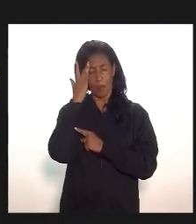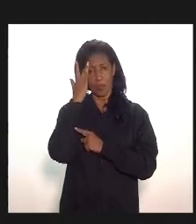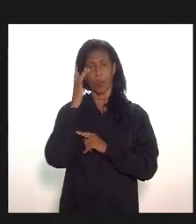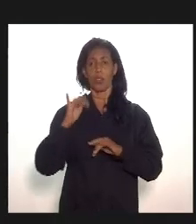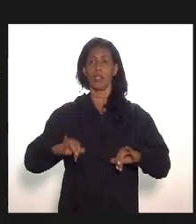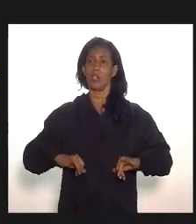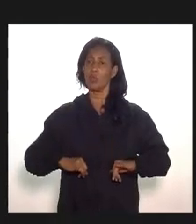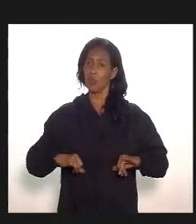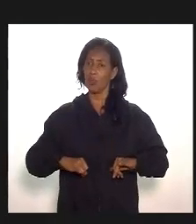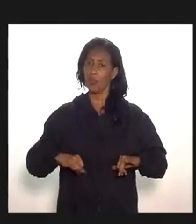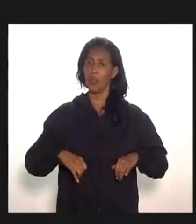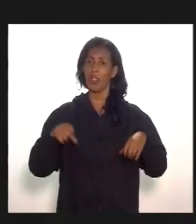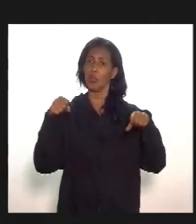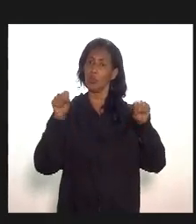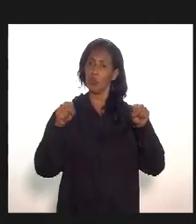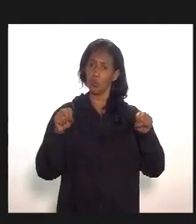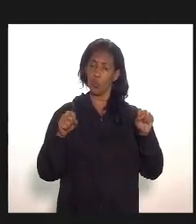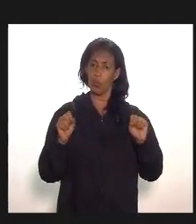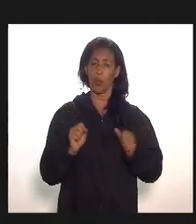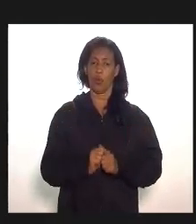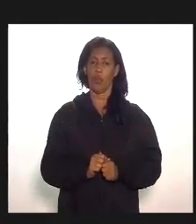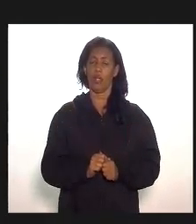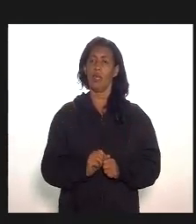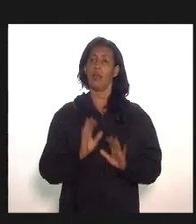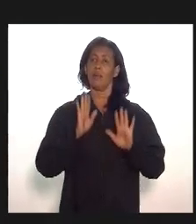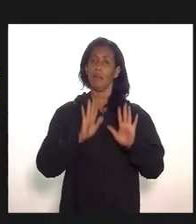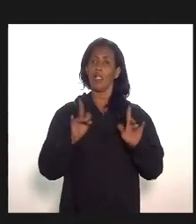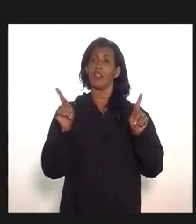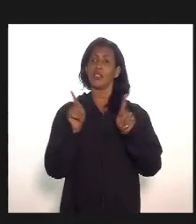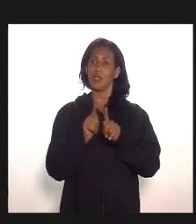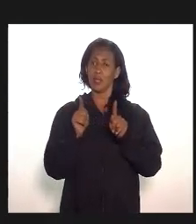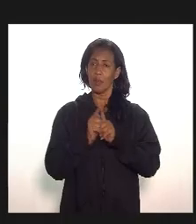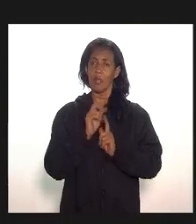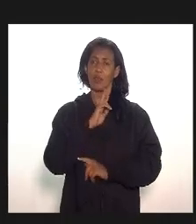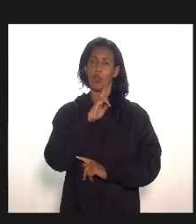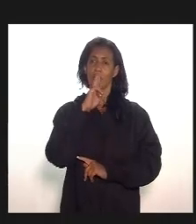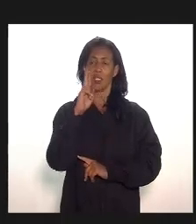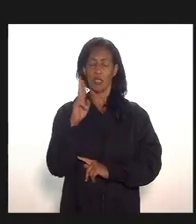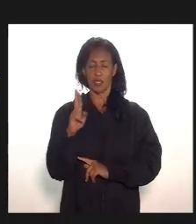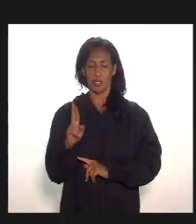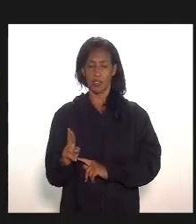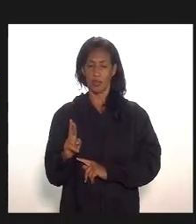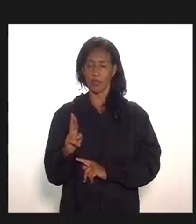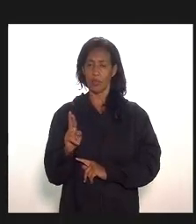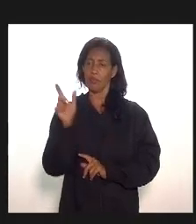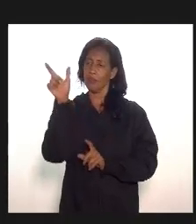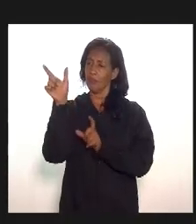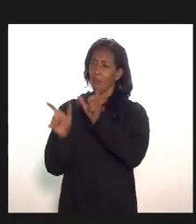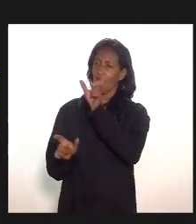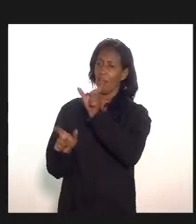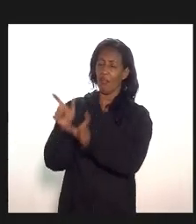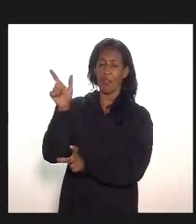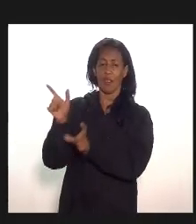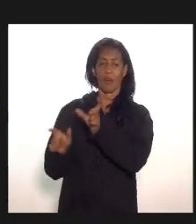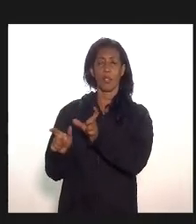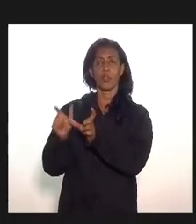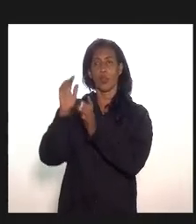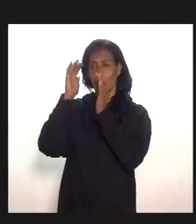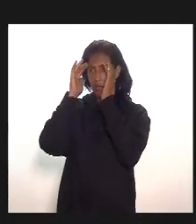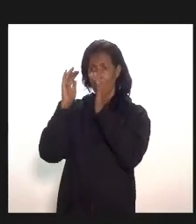os motoboys, e tem o meu aval, o meu apoio, mas que a gente possa também dar uma resposta ao cidadão, de modo a dar mais ordem